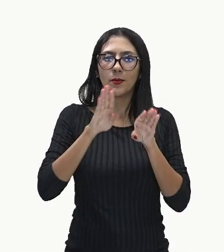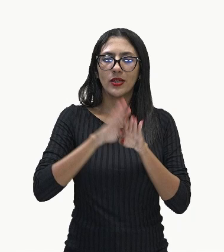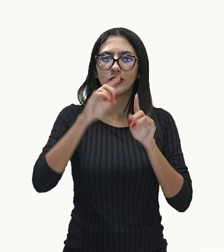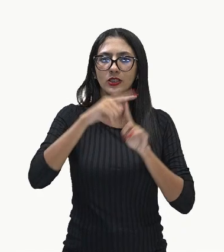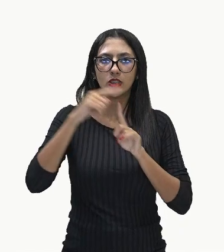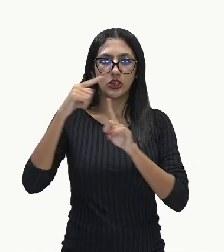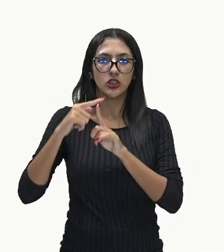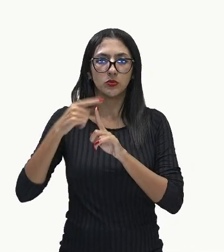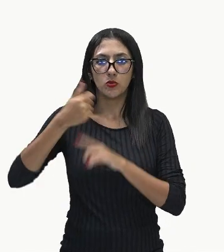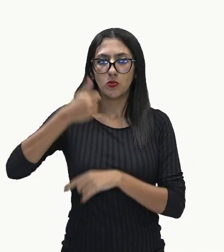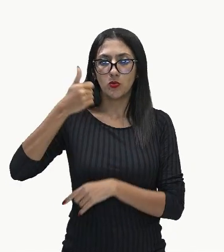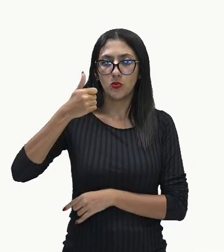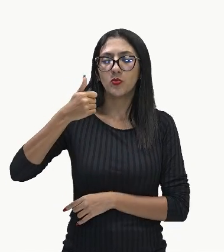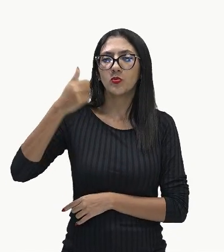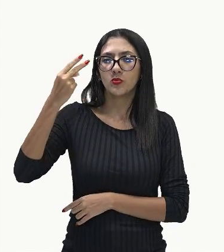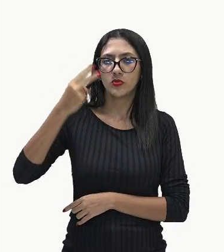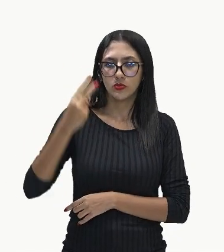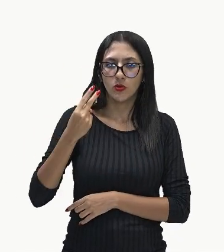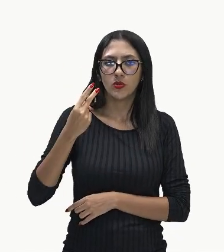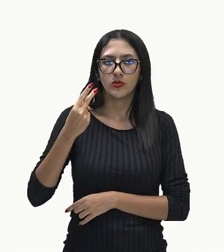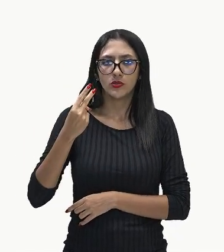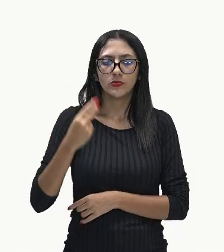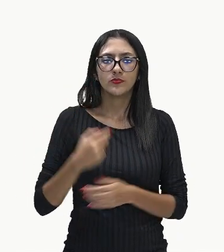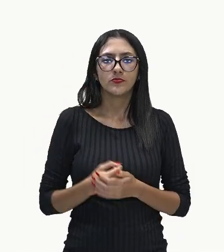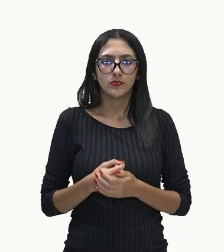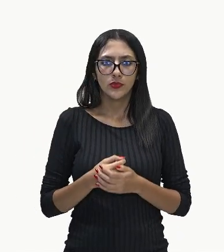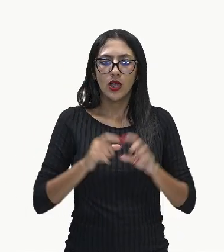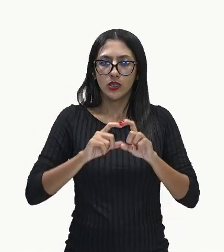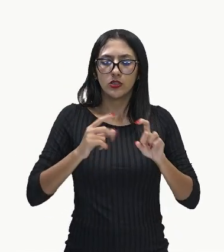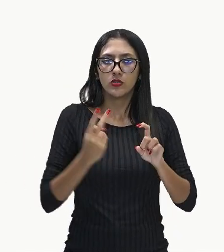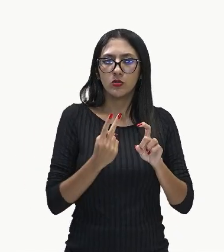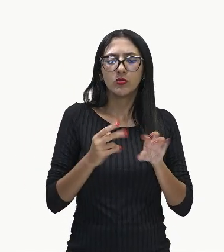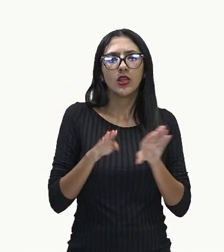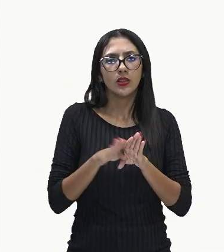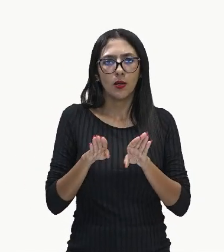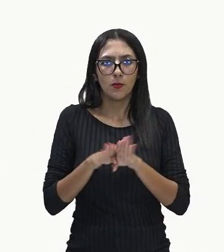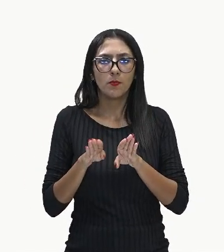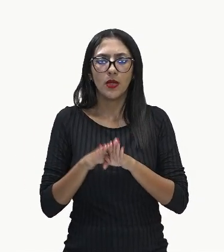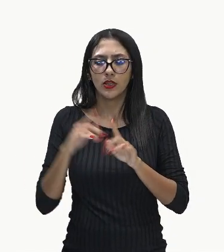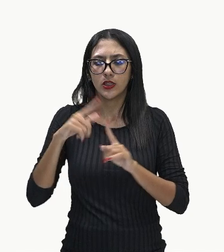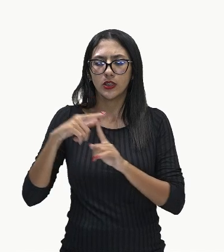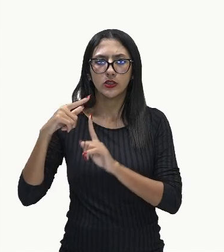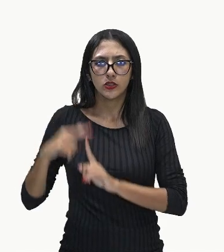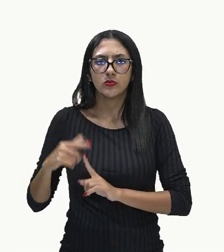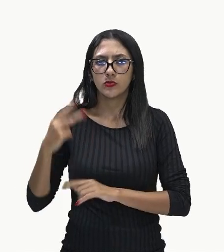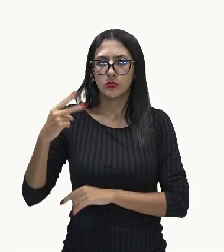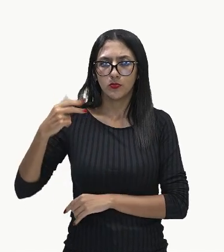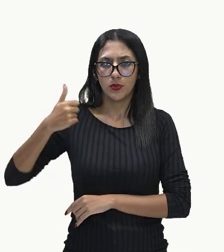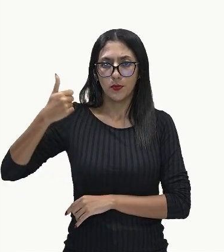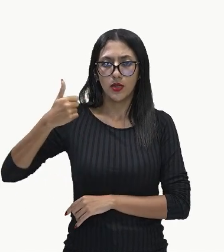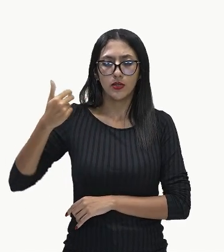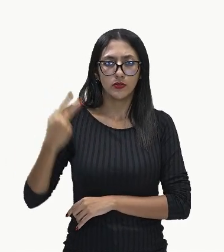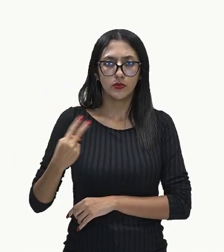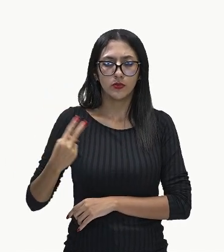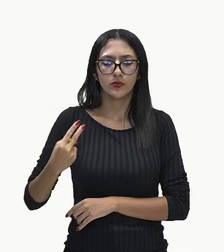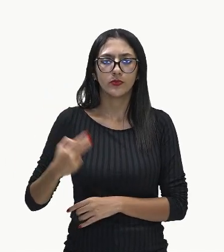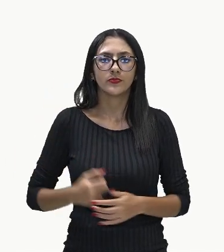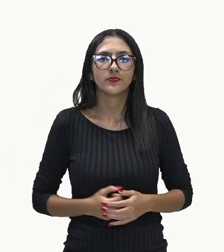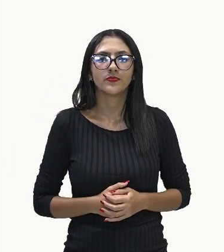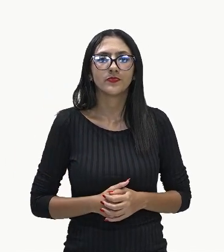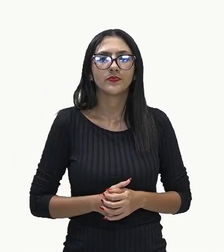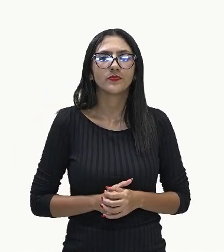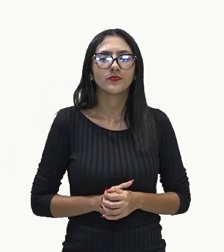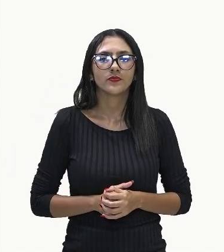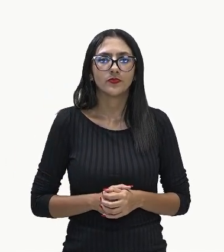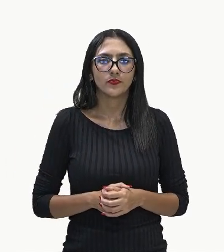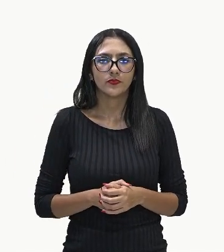e discreta e a qualitativa em nominal e ordinal, certo? Então, para